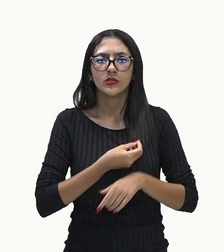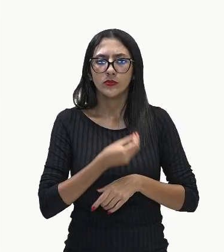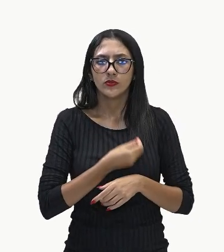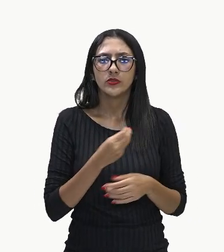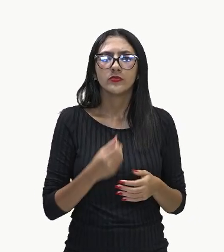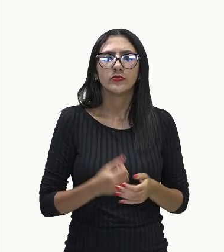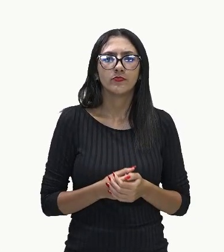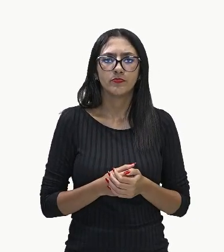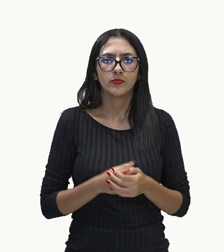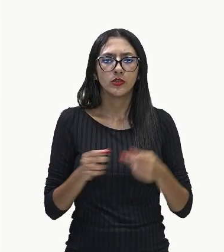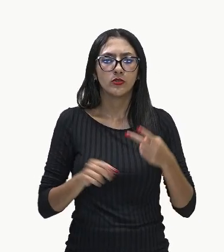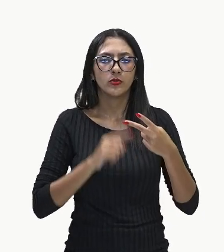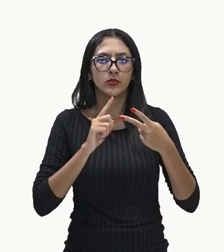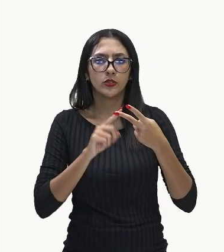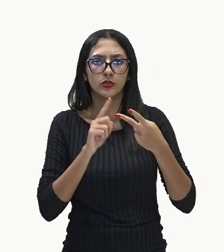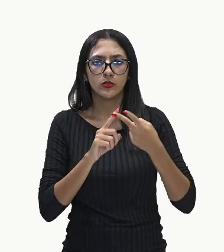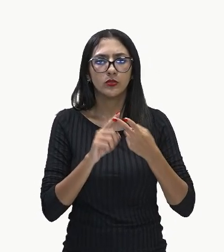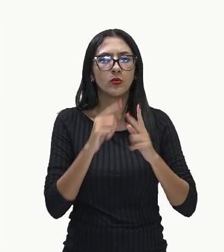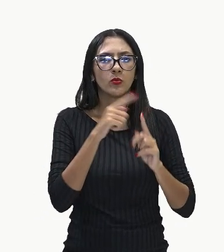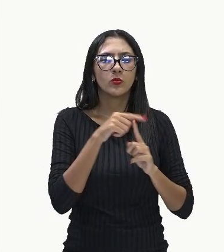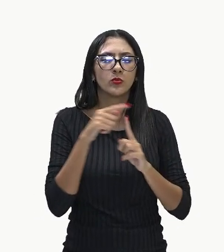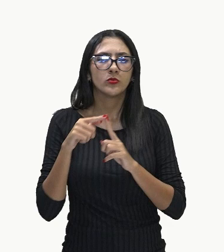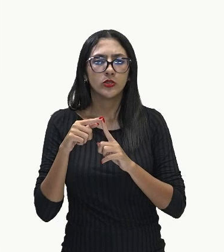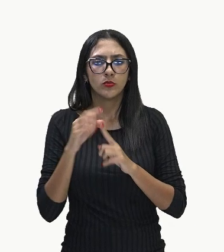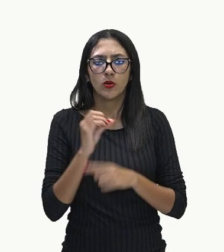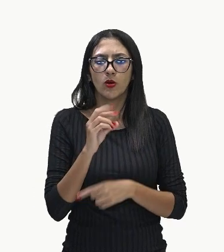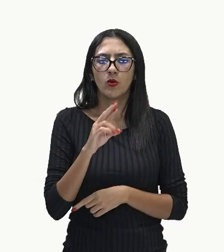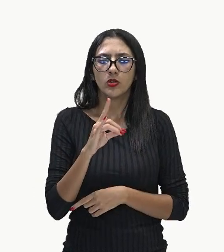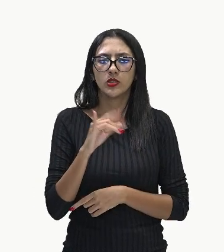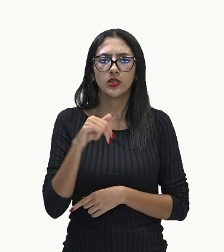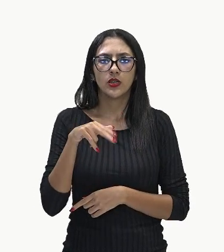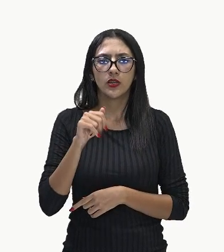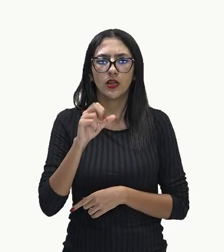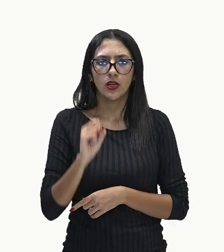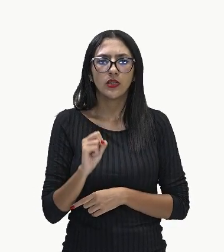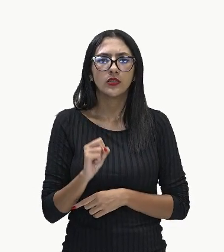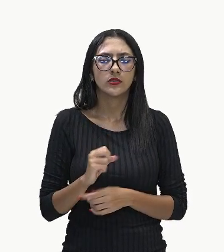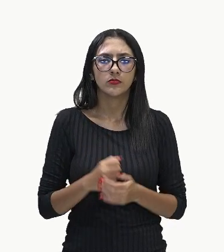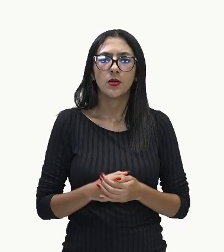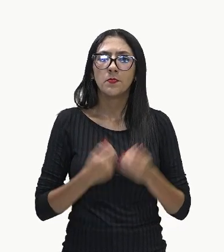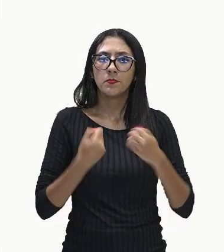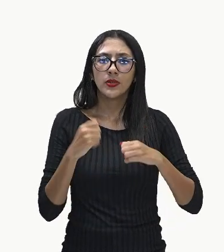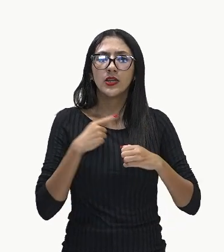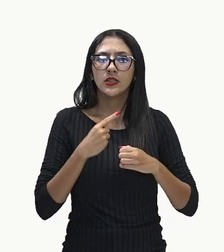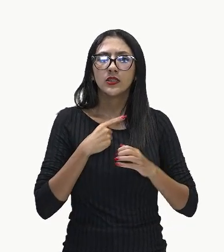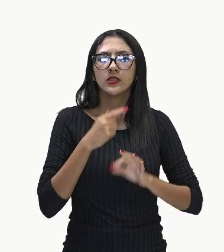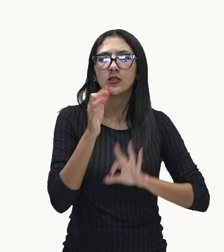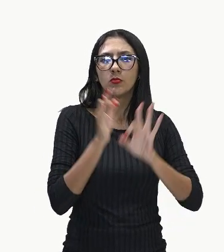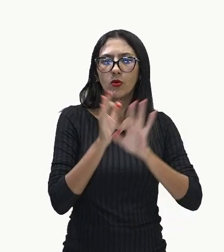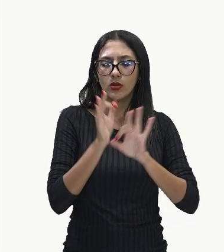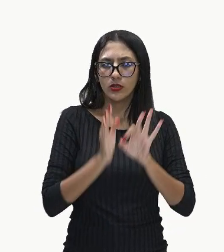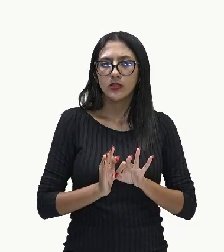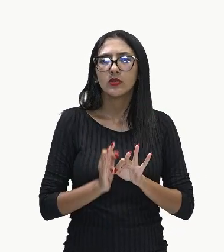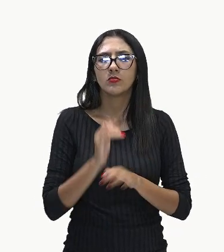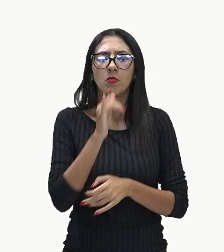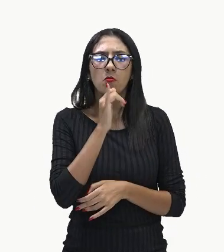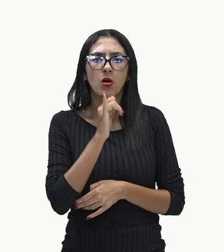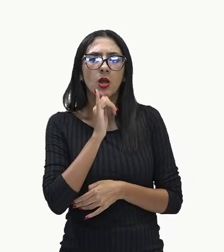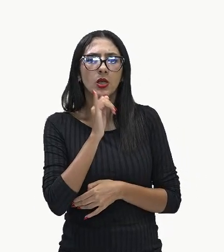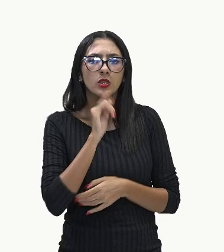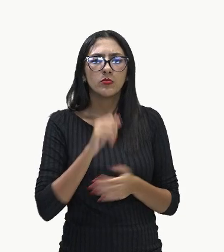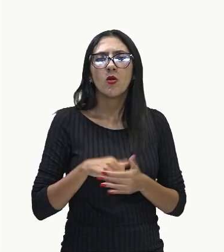variáveis qualitativas ordinais, certo? Pressupõem uma ordem, tá? Uma ordenação, como grau